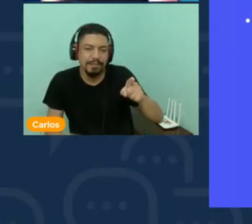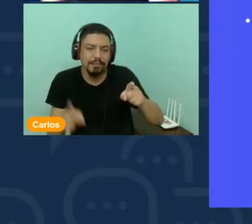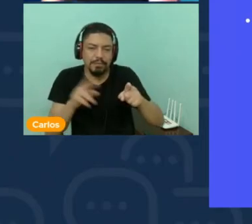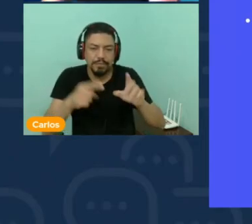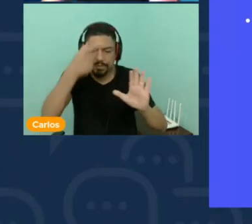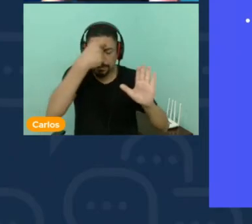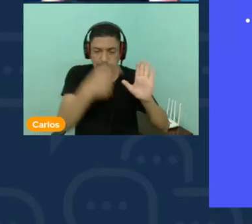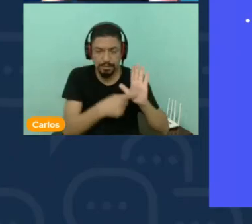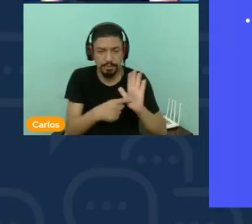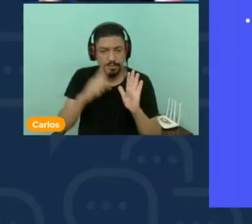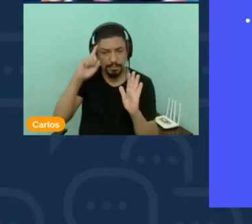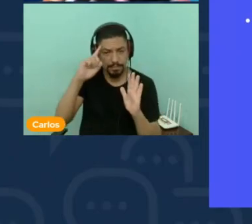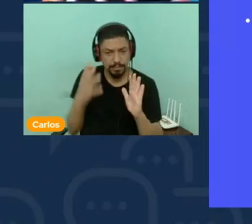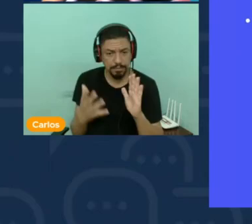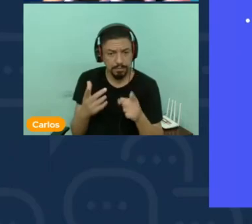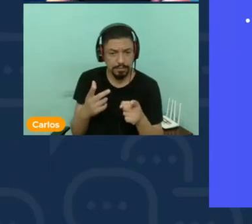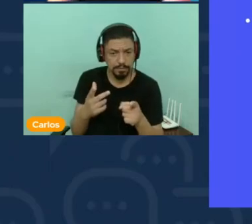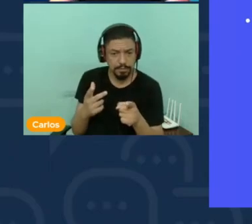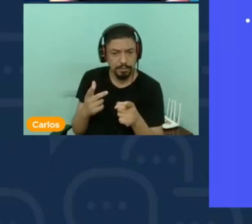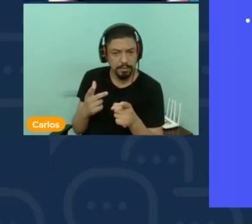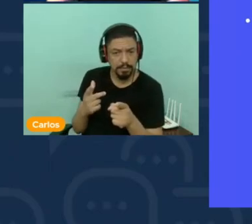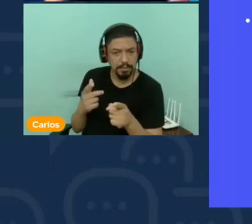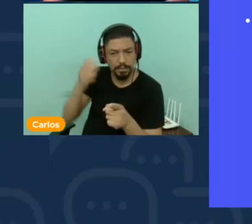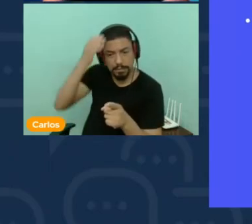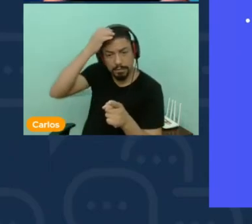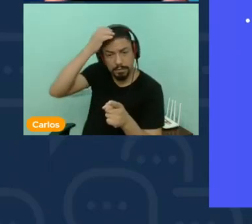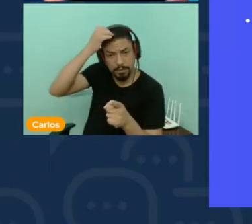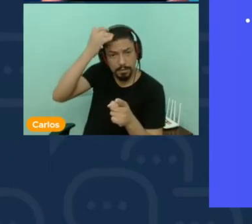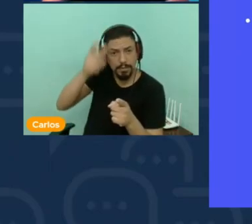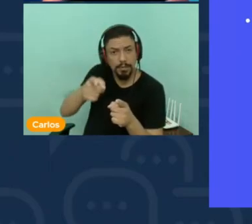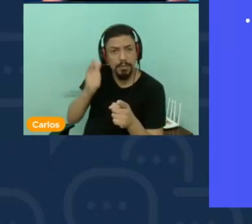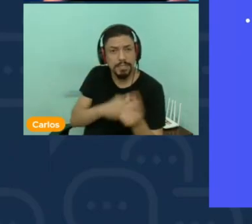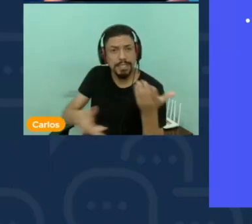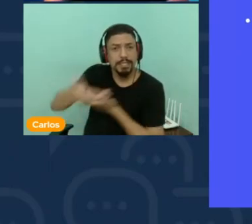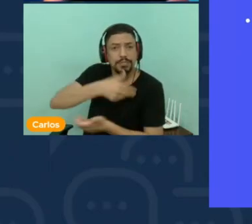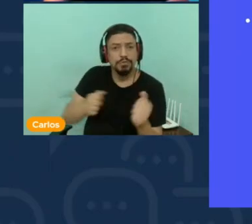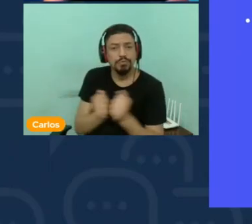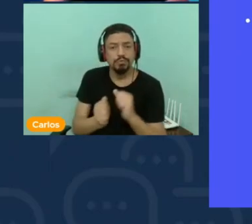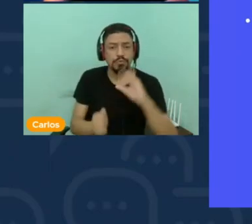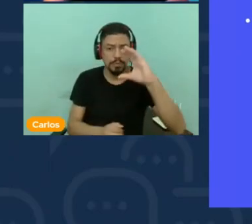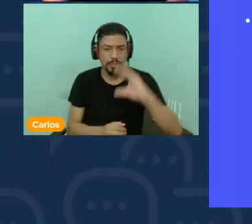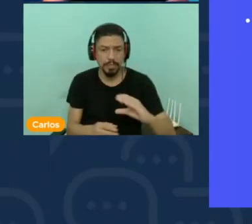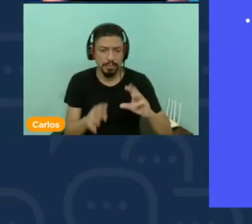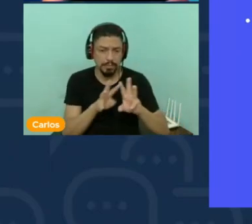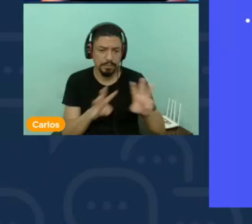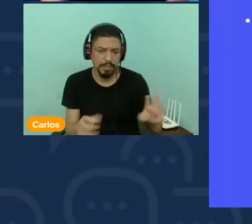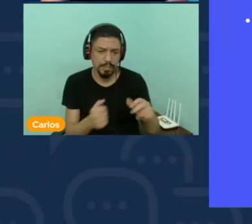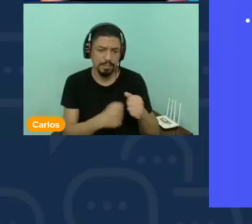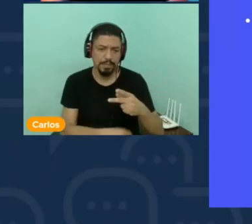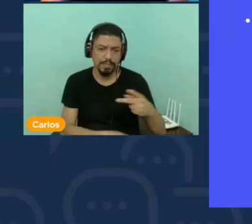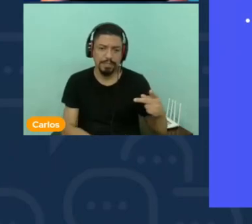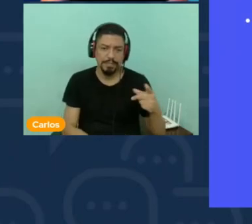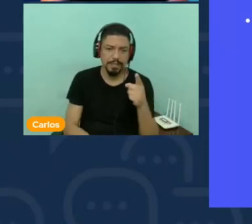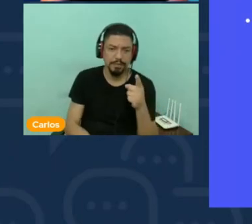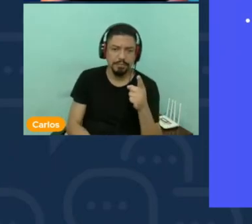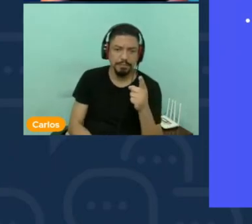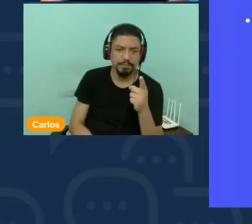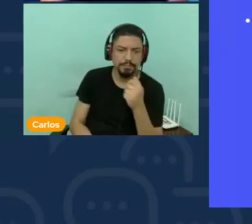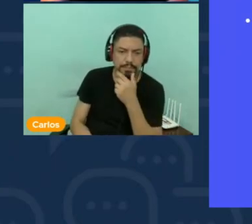fornecer essas recomendações ou interagir com o meu cliente ali no meu site, na minha aplicação.